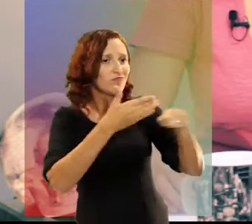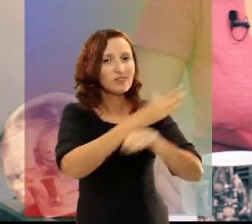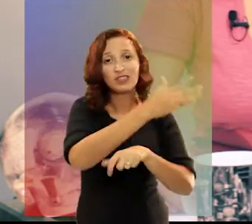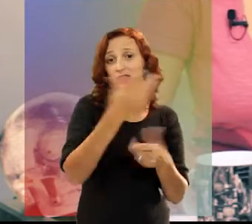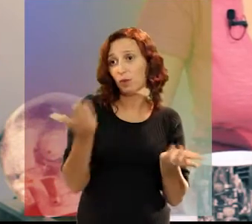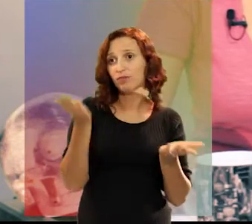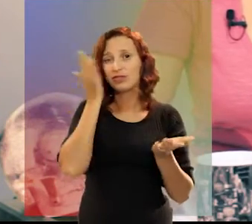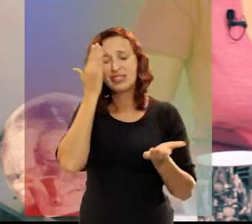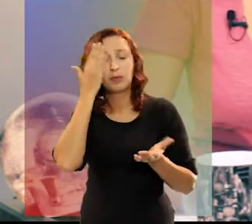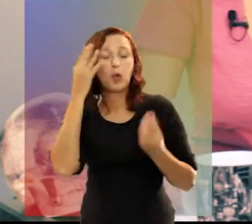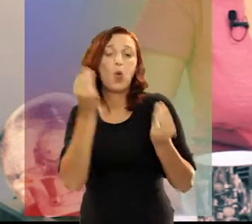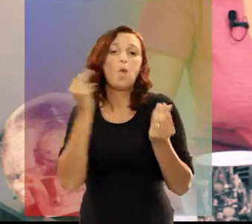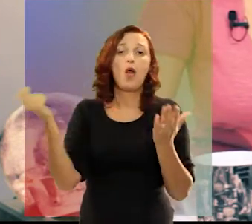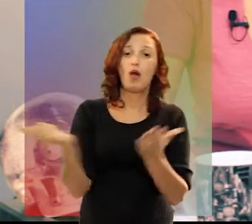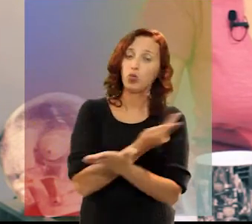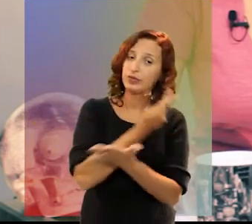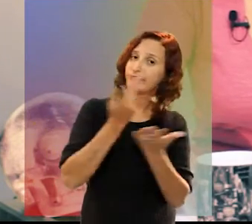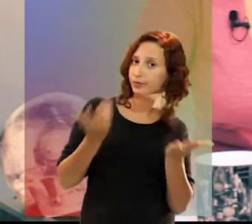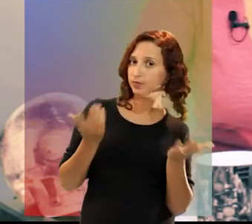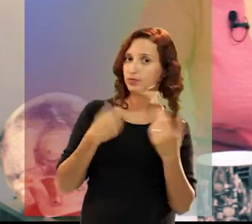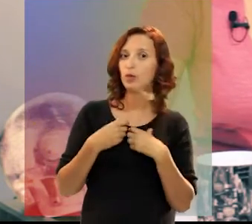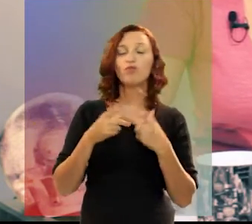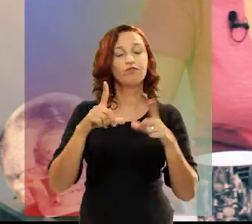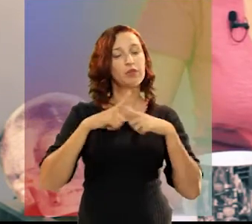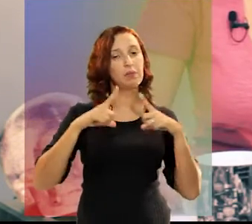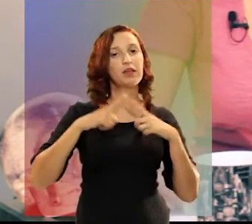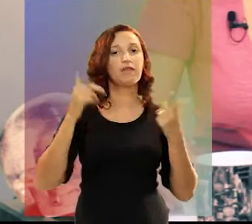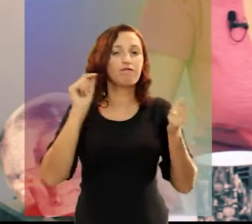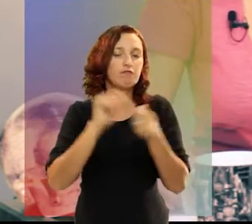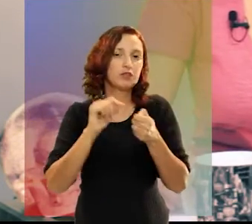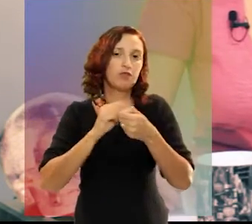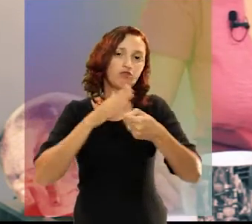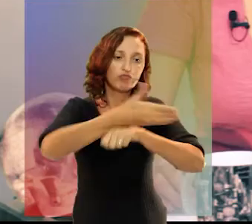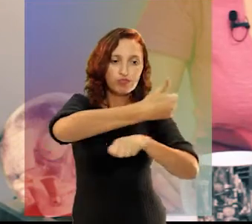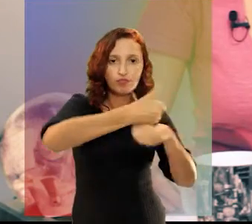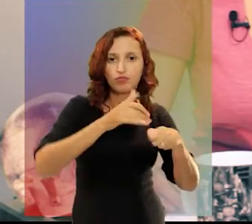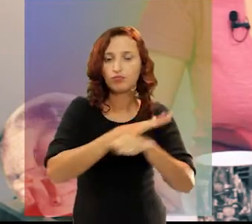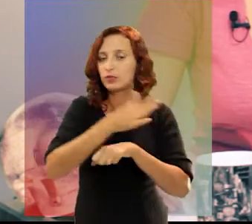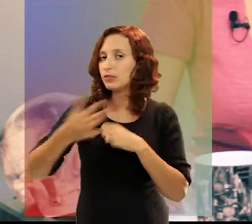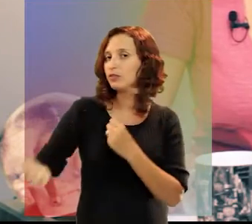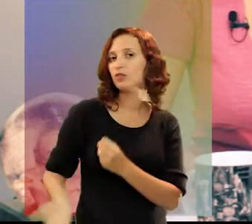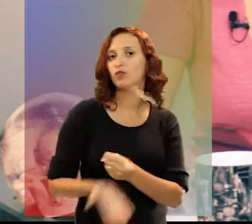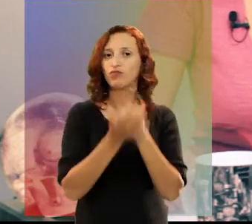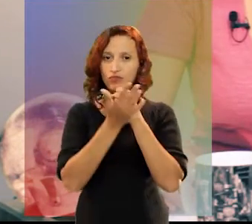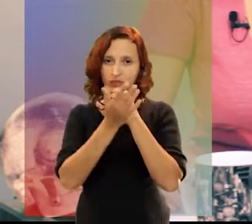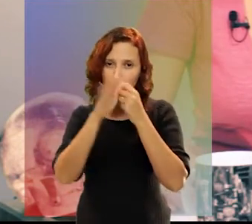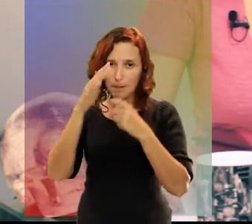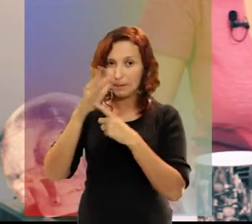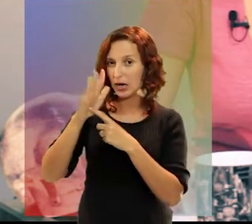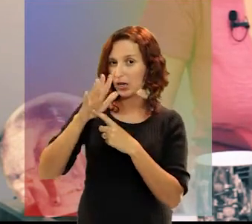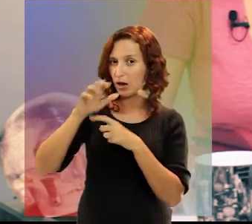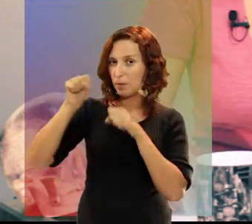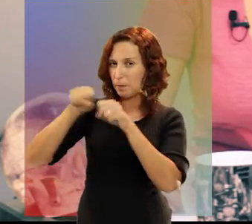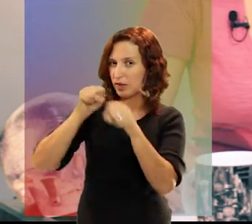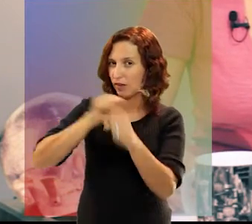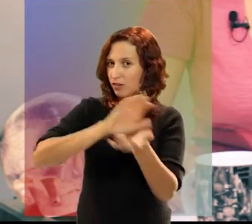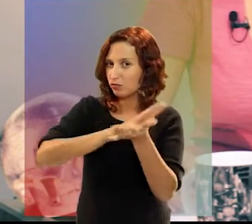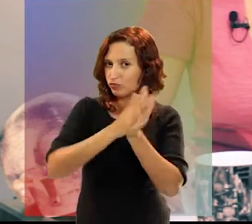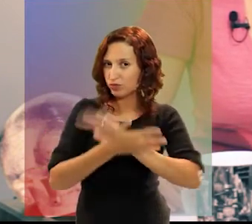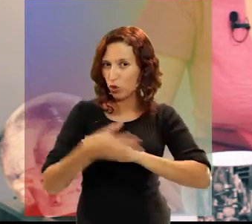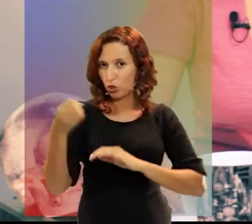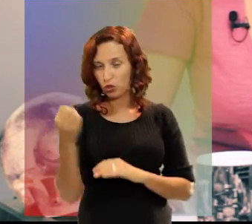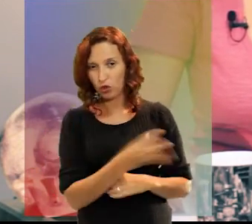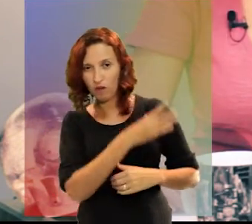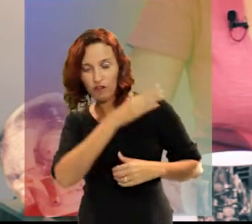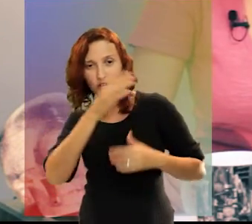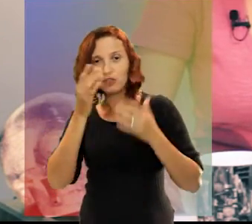A acessibilidade... Enfim, a gente sabe todo como é esse negócio todo aí. Então a gente também tá aqui tentando fazer a nossa parte, um oferecimento do A Máquina que Matava